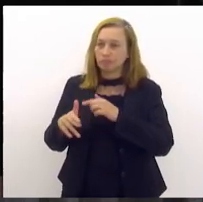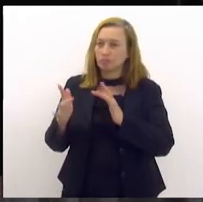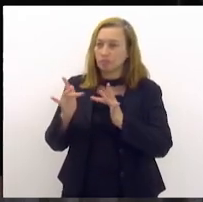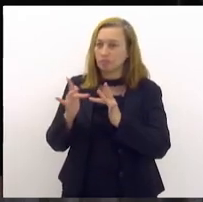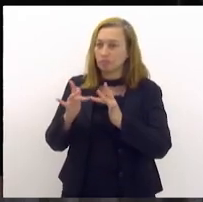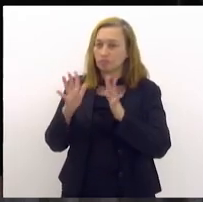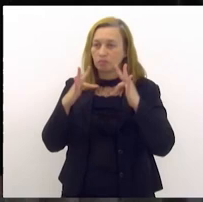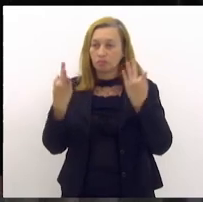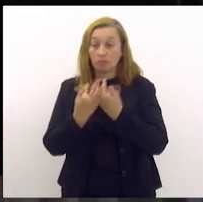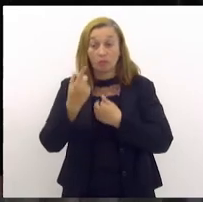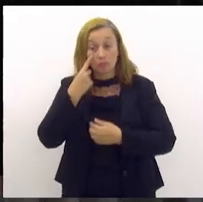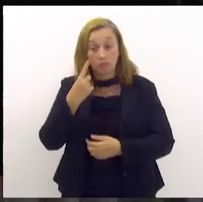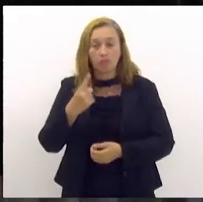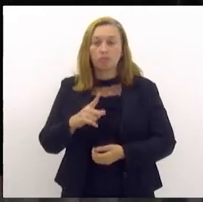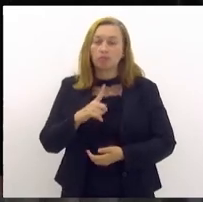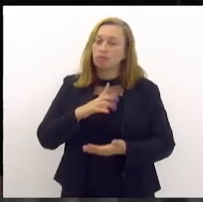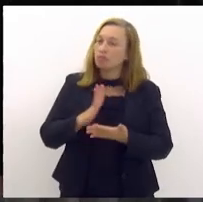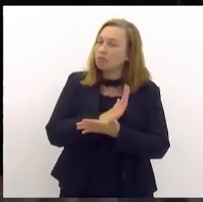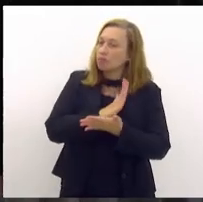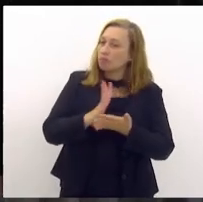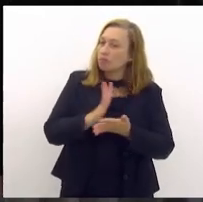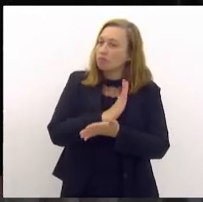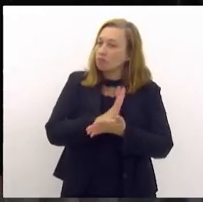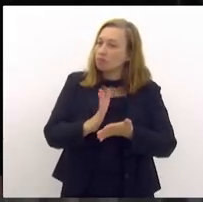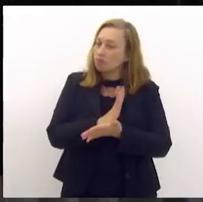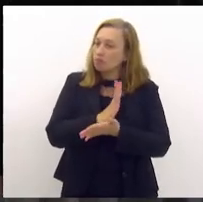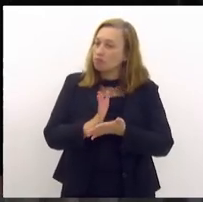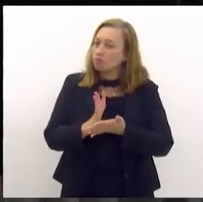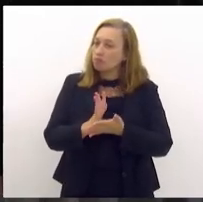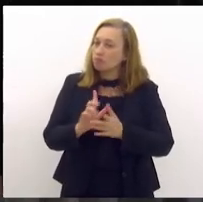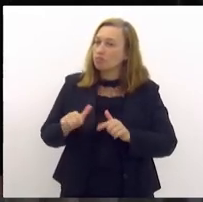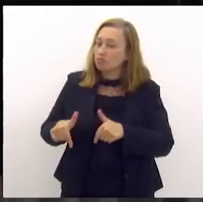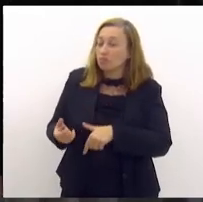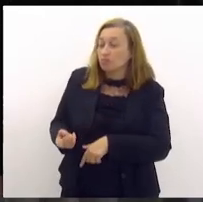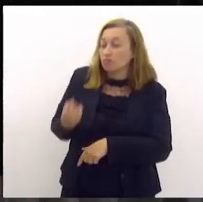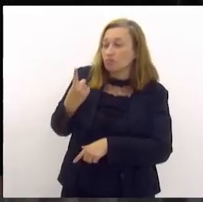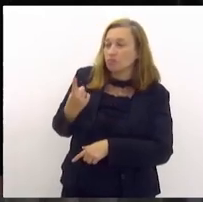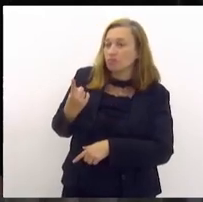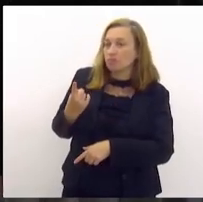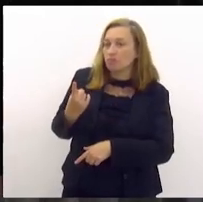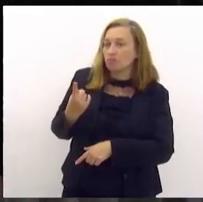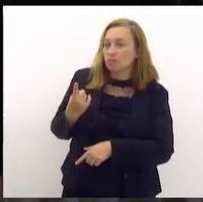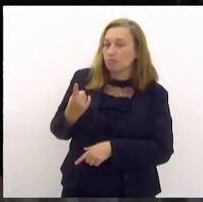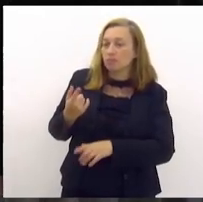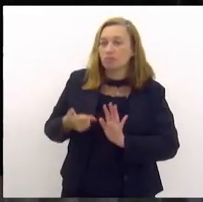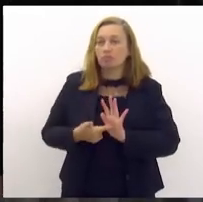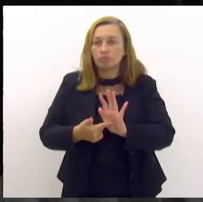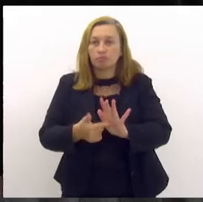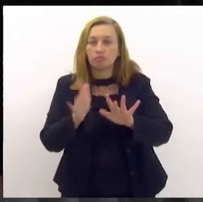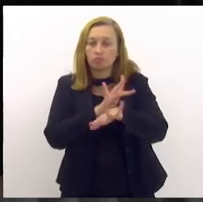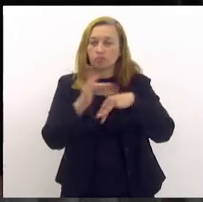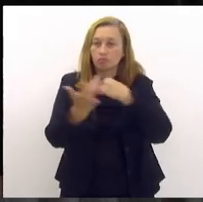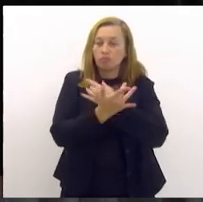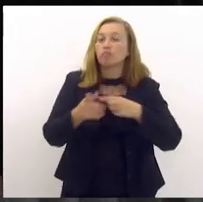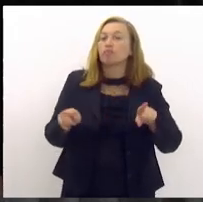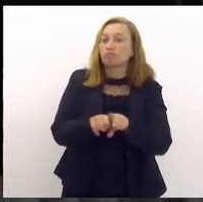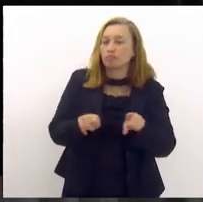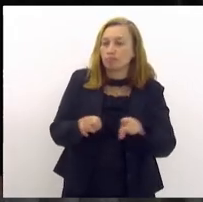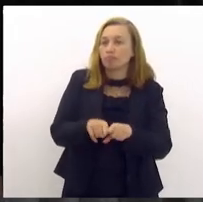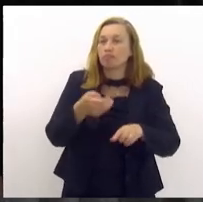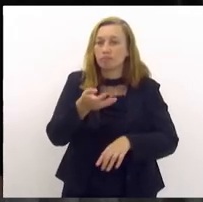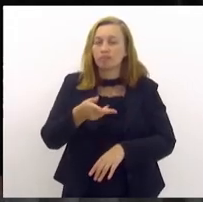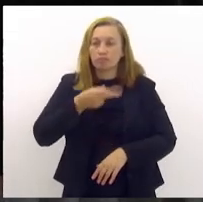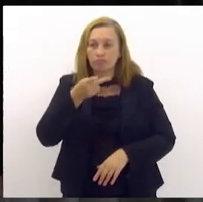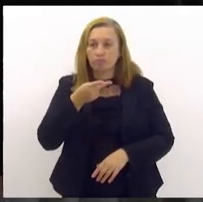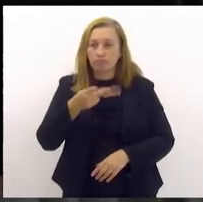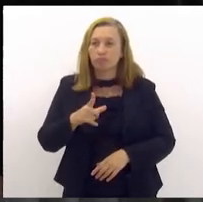que havia algumas situações estranhas na qual apareceram em redes sociais. Quero dizer também que